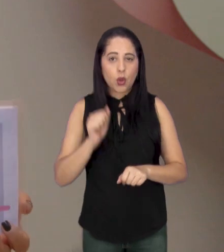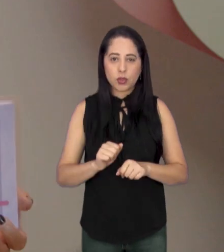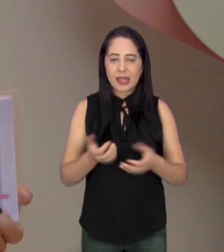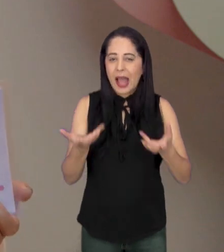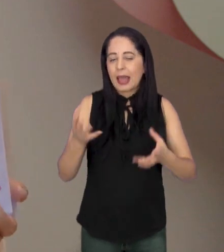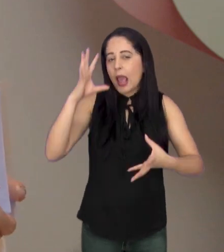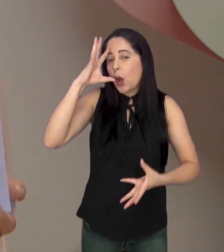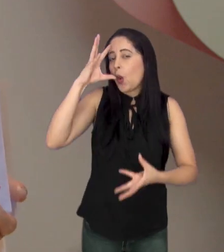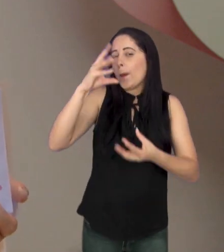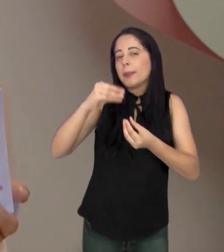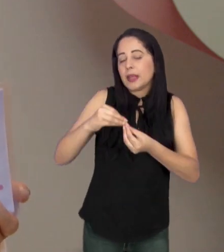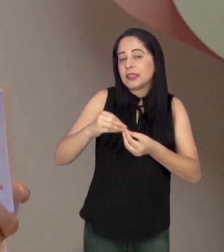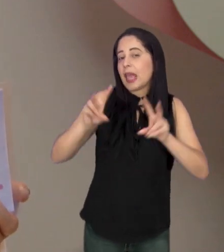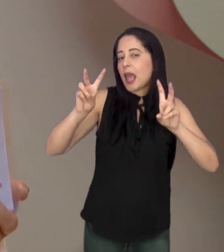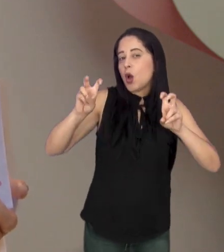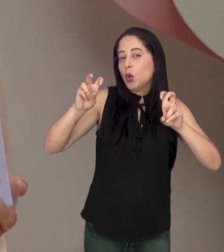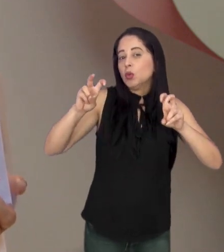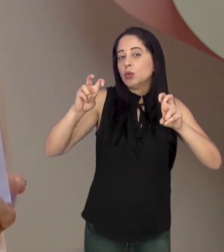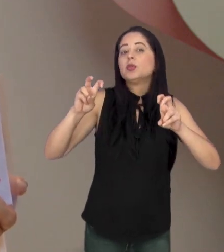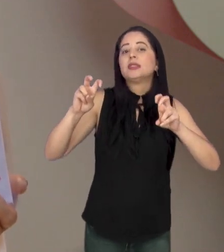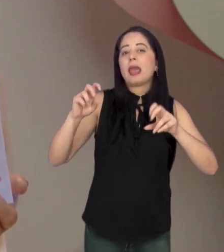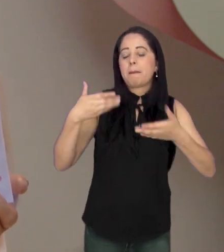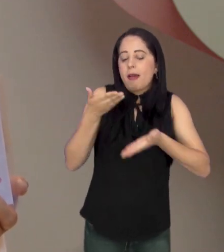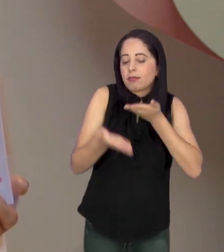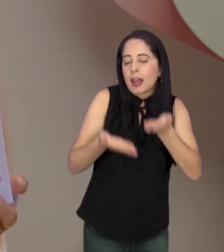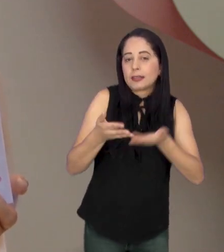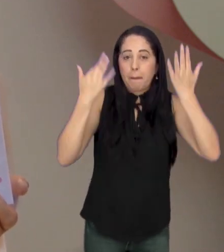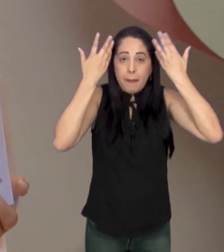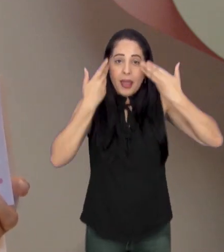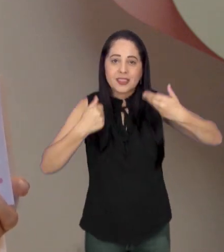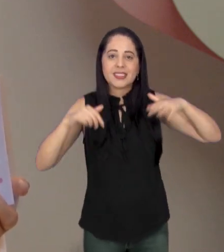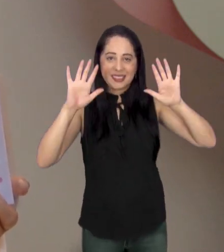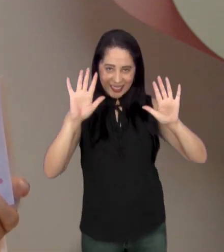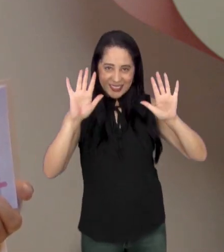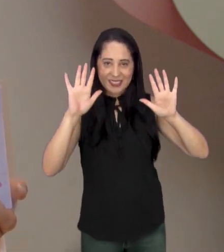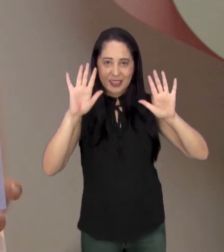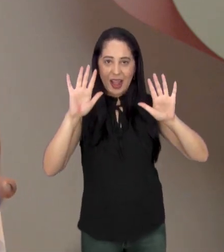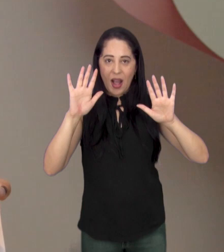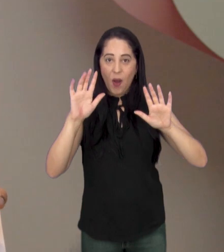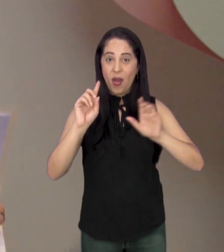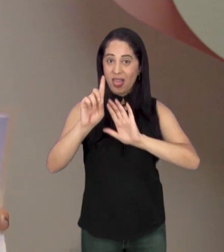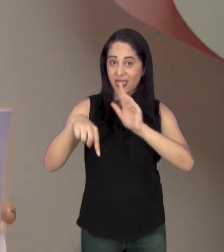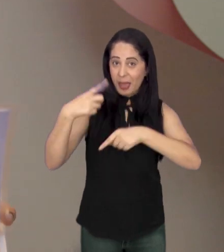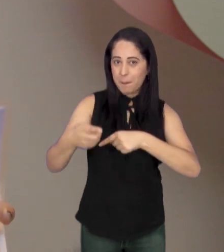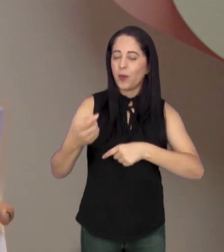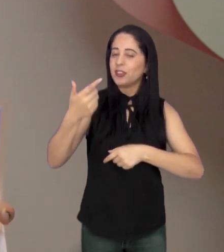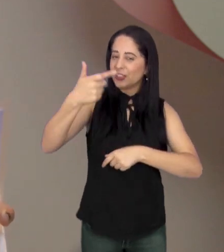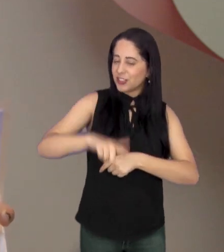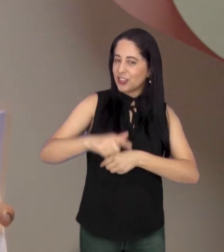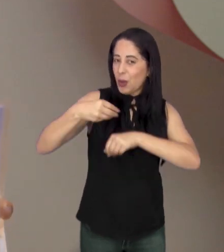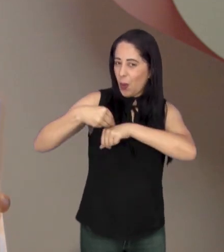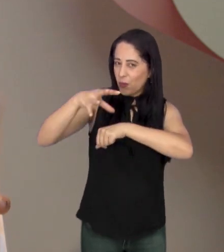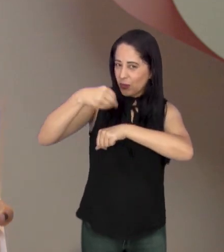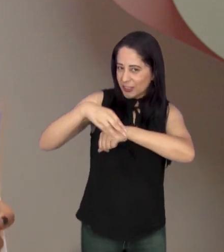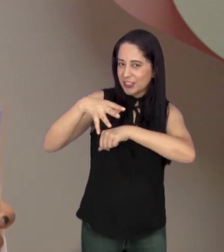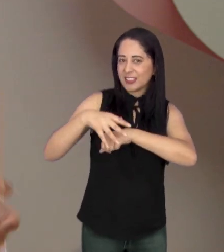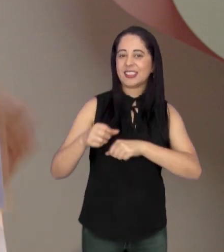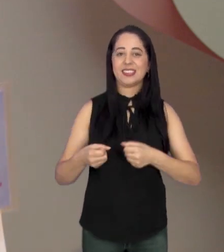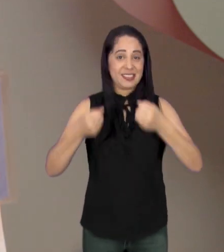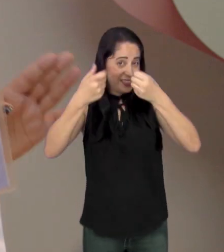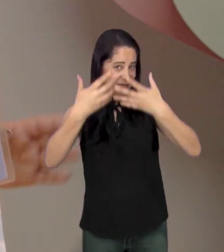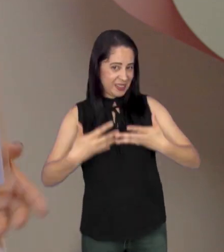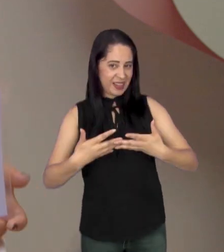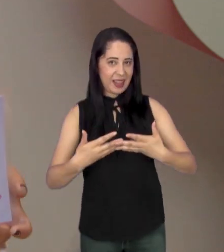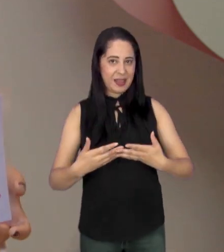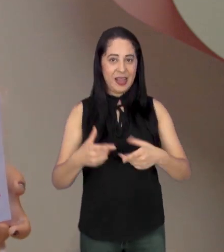curioso em casa e quer entender um pouquinho mais sobre a naturopatia, nós voltamos já já com a Gabi, que ela é ótima, hein? Vai